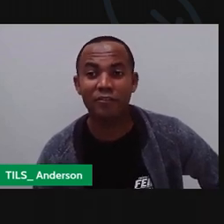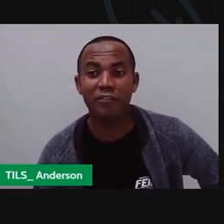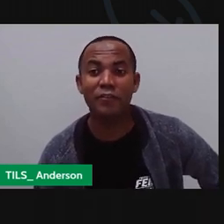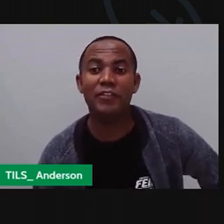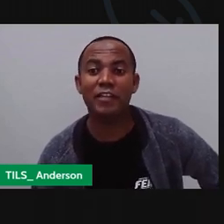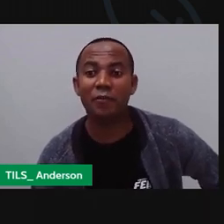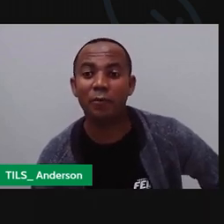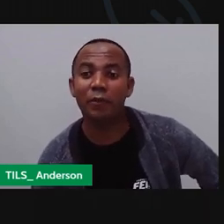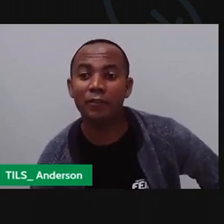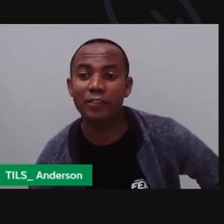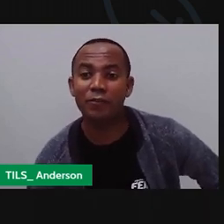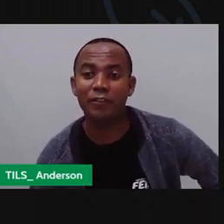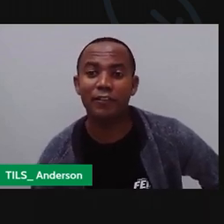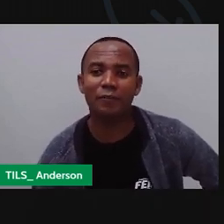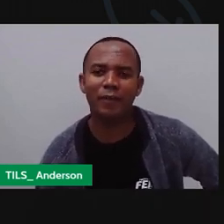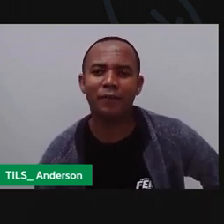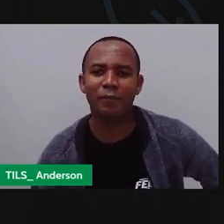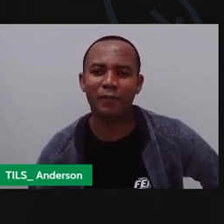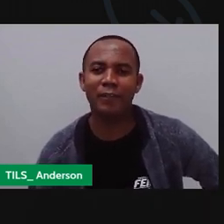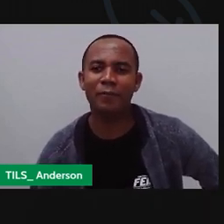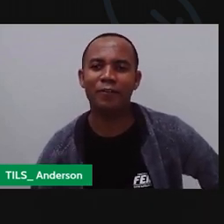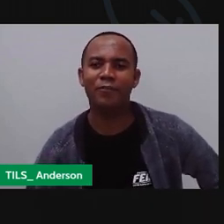Ó.